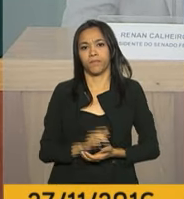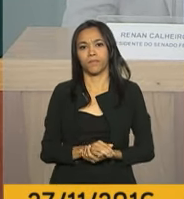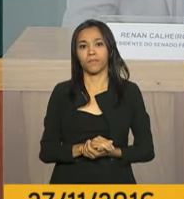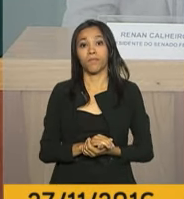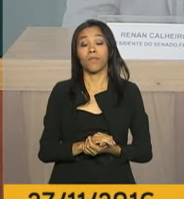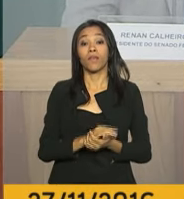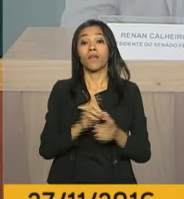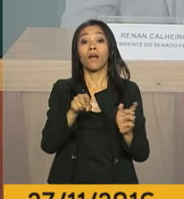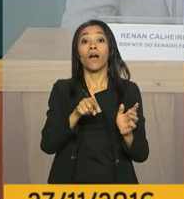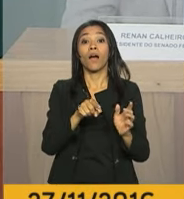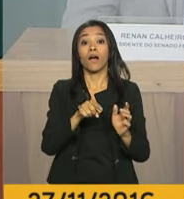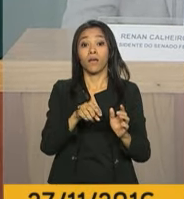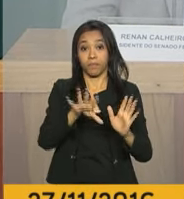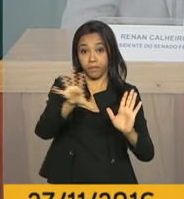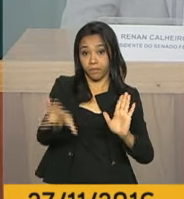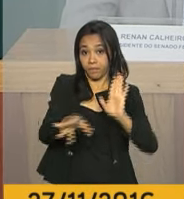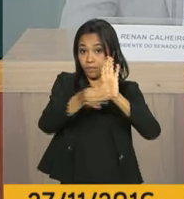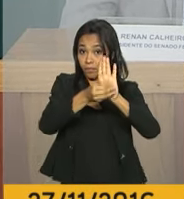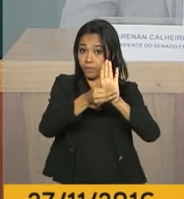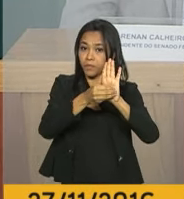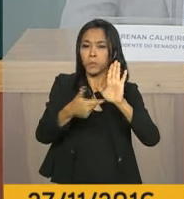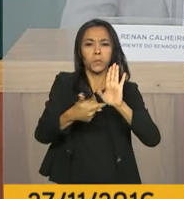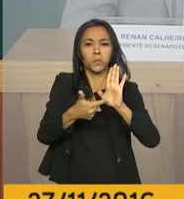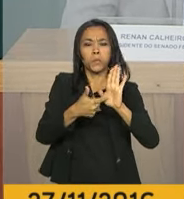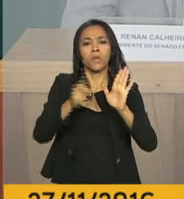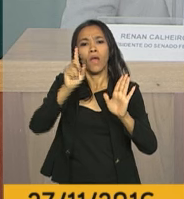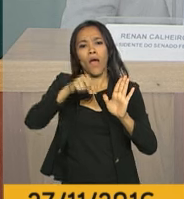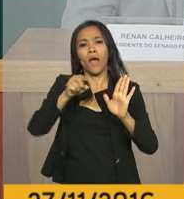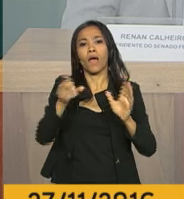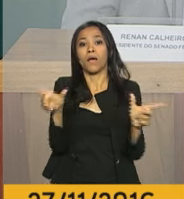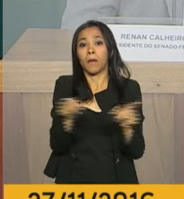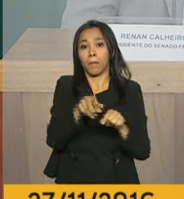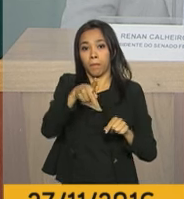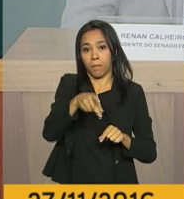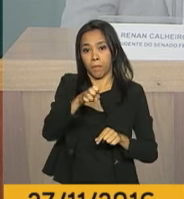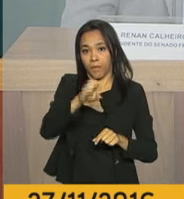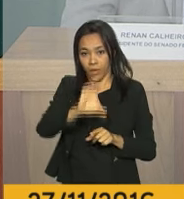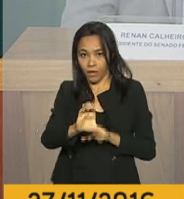emenda constitucional fixadora do teto de gastos públicos,